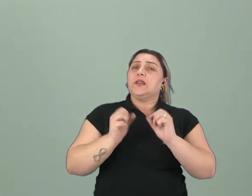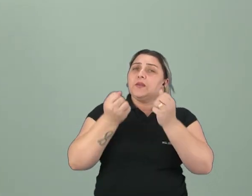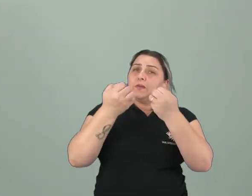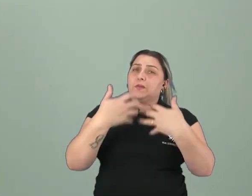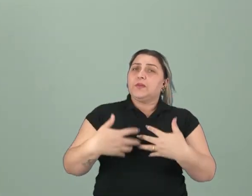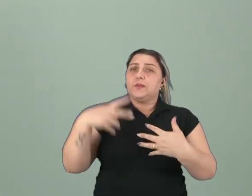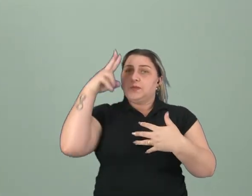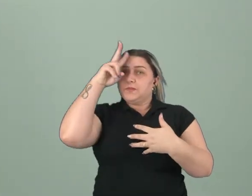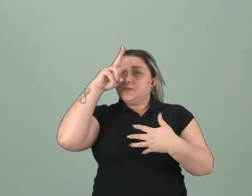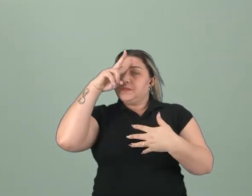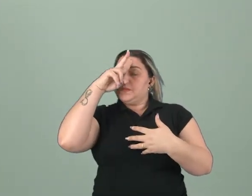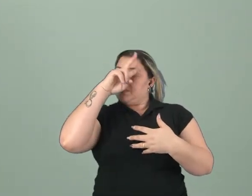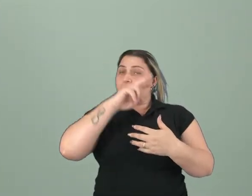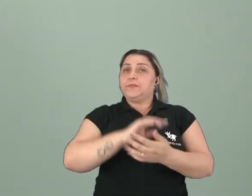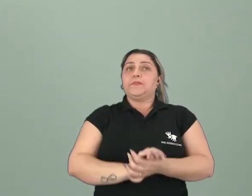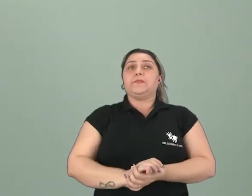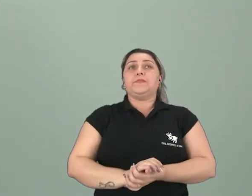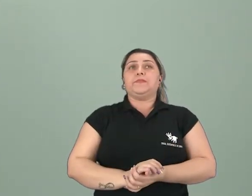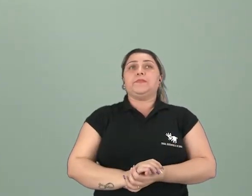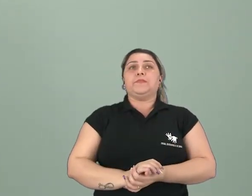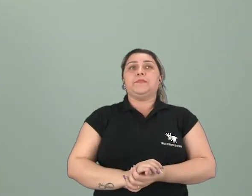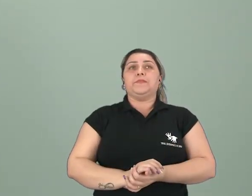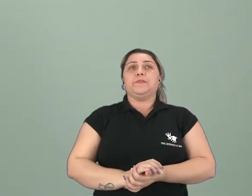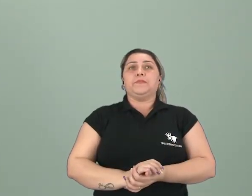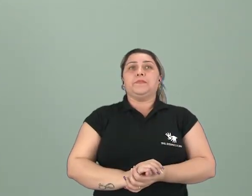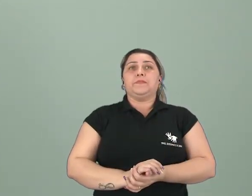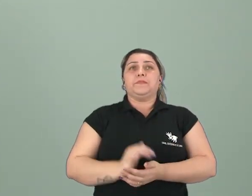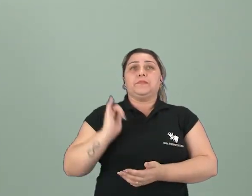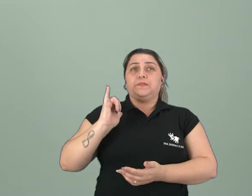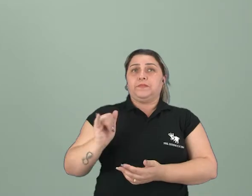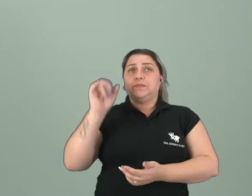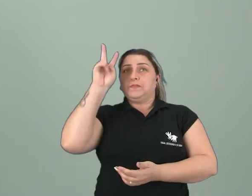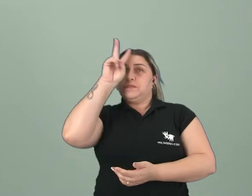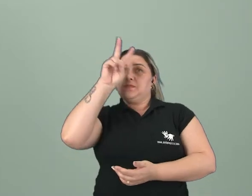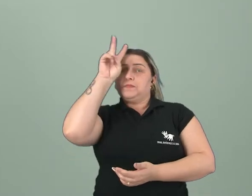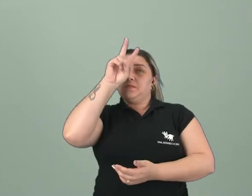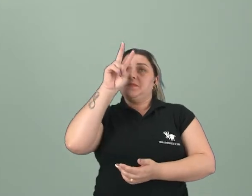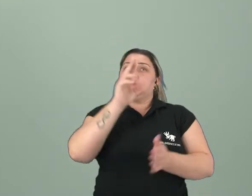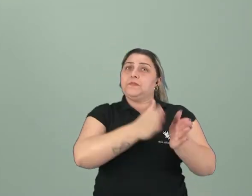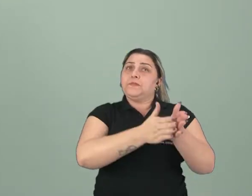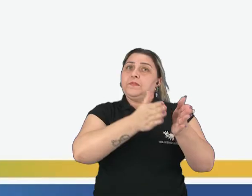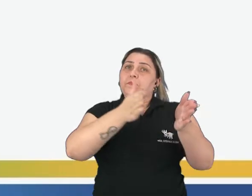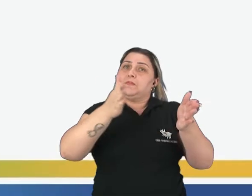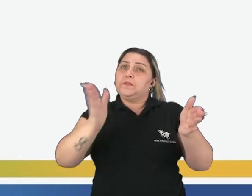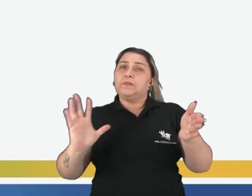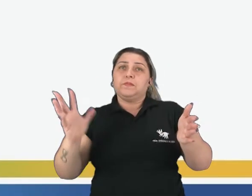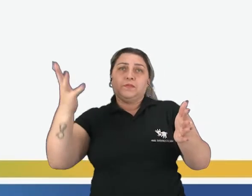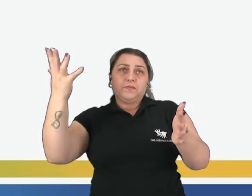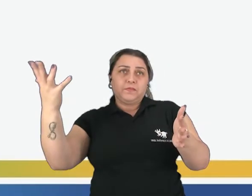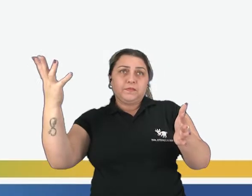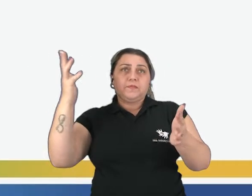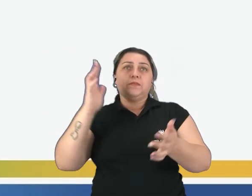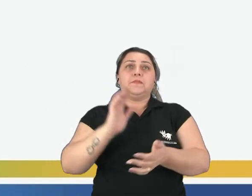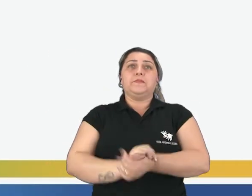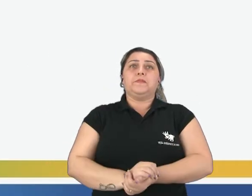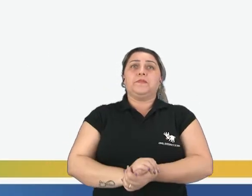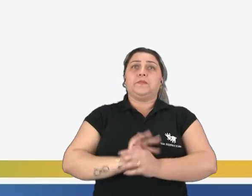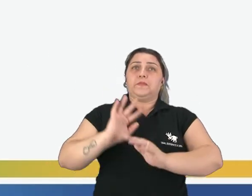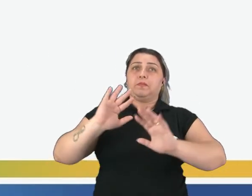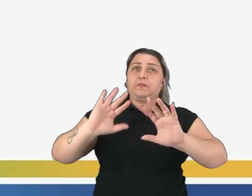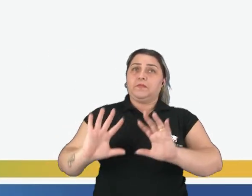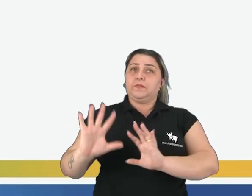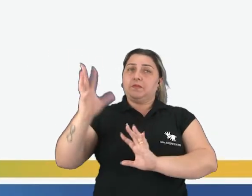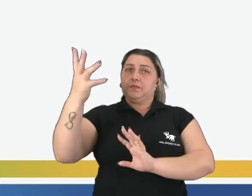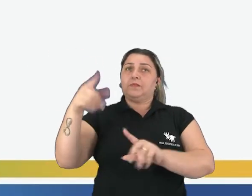uma história. Acompanhem na tela. É aquele que narra uma história através da sequência de